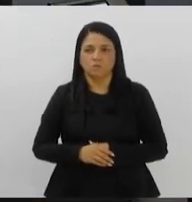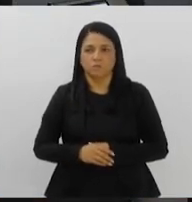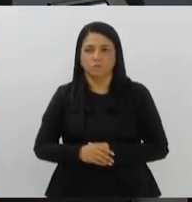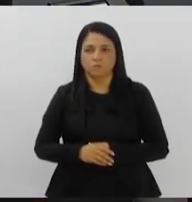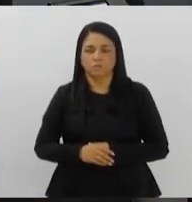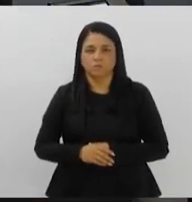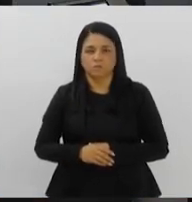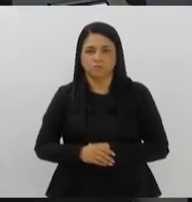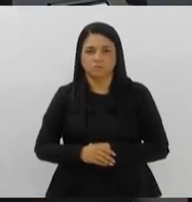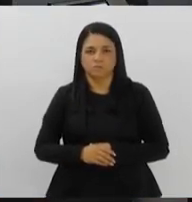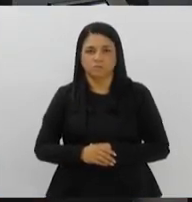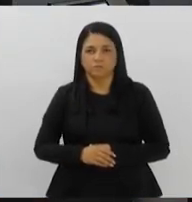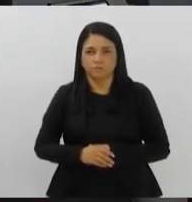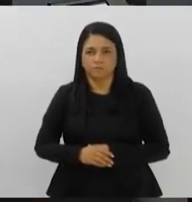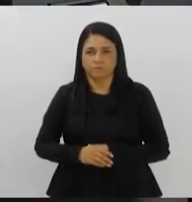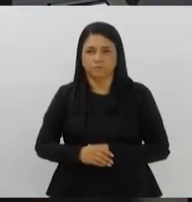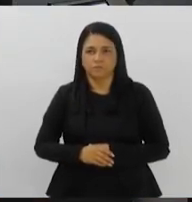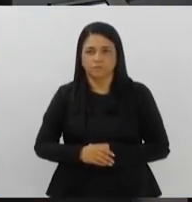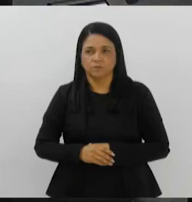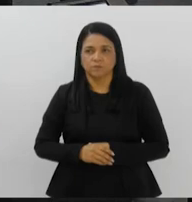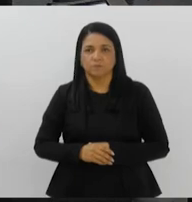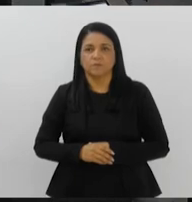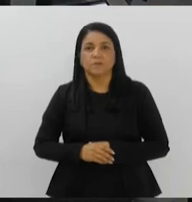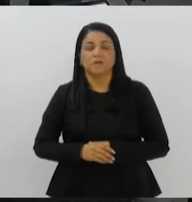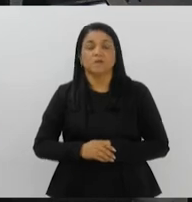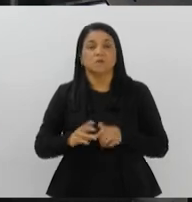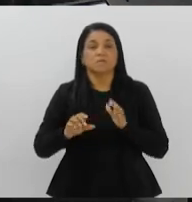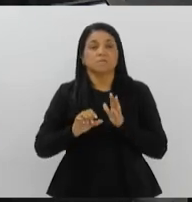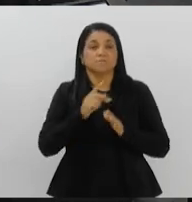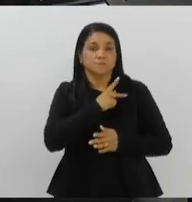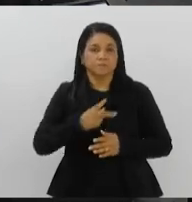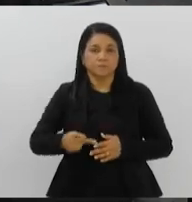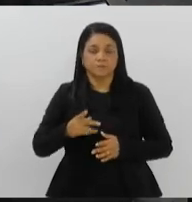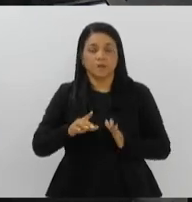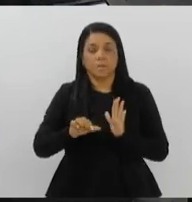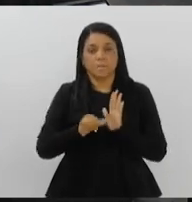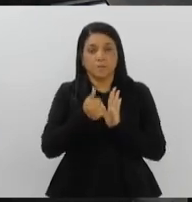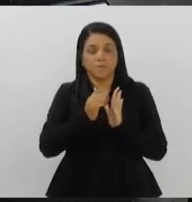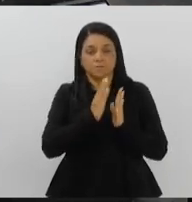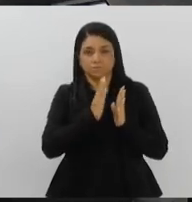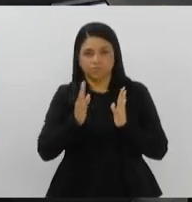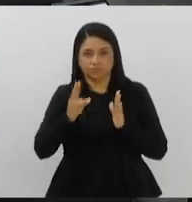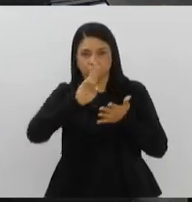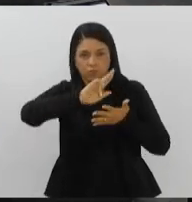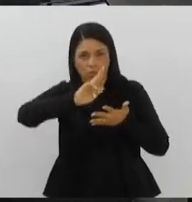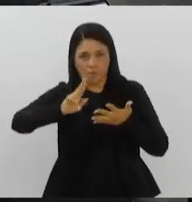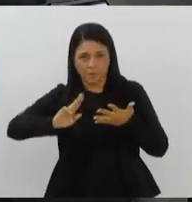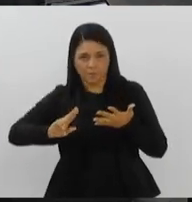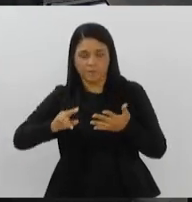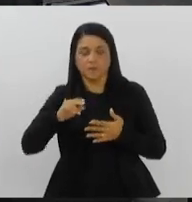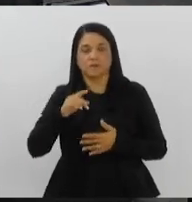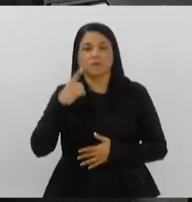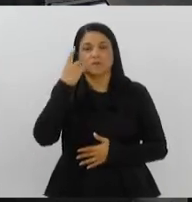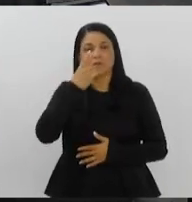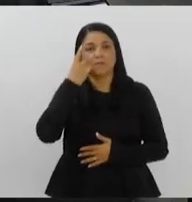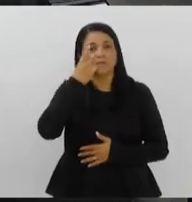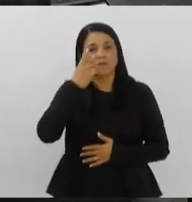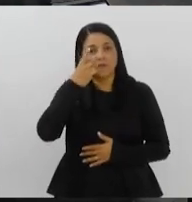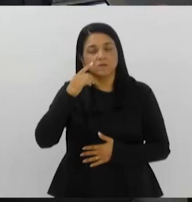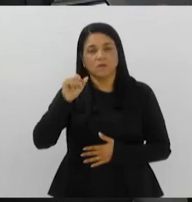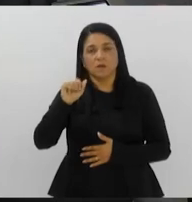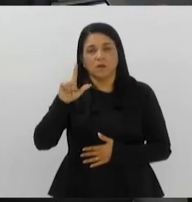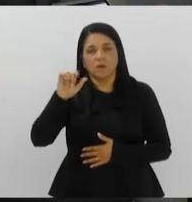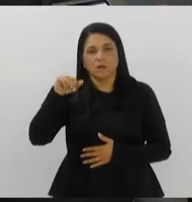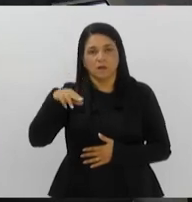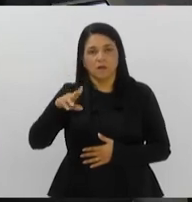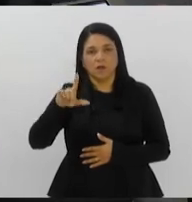A presidência irá proceder à primeira chamada. Deputado Alan